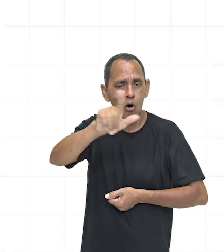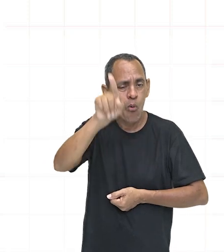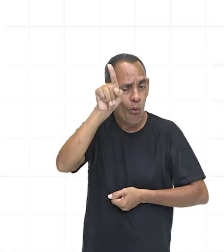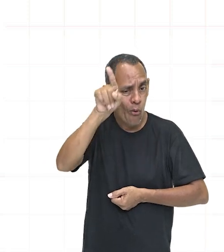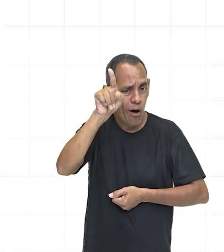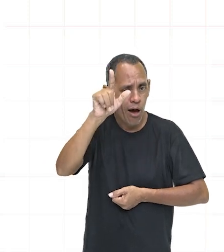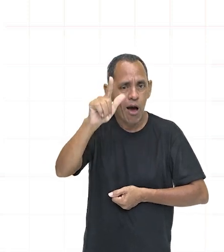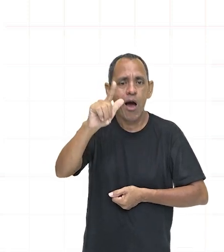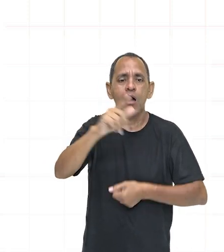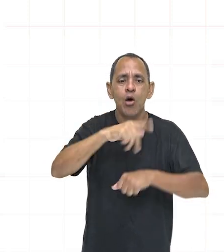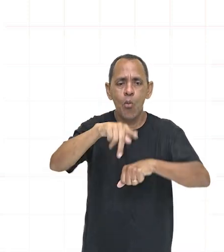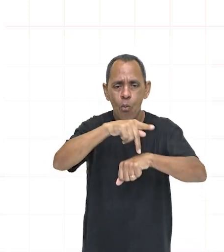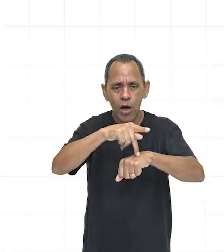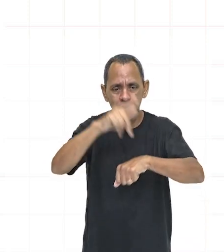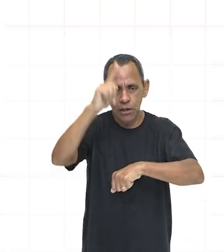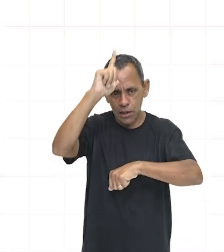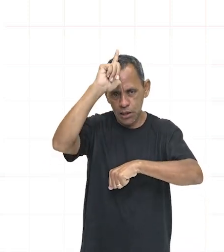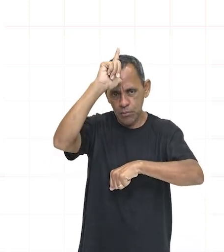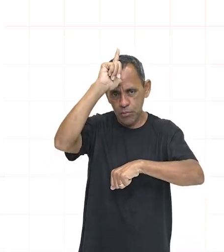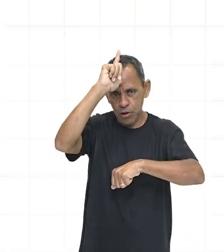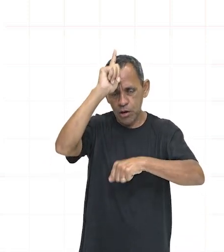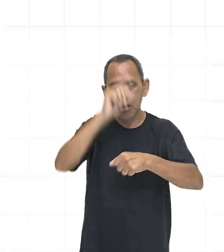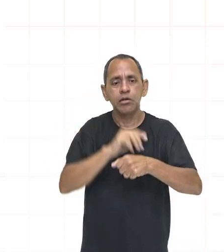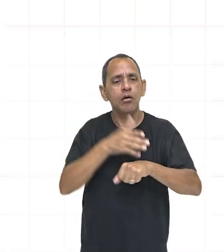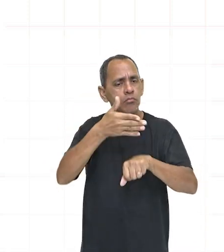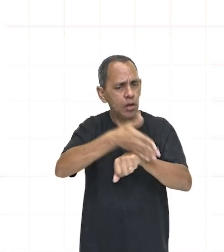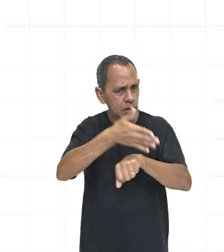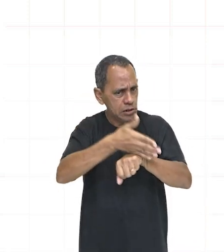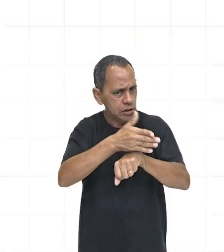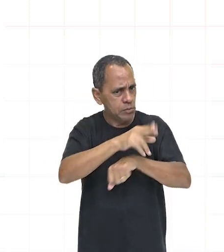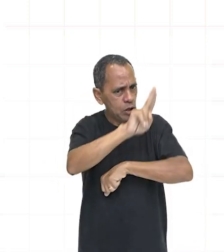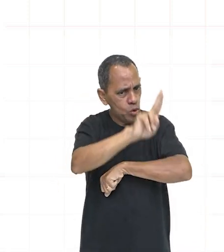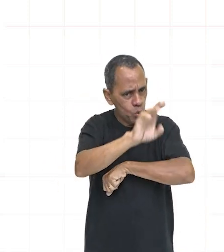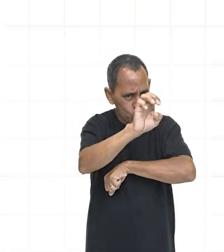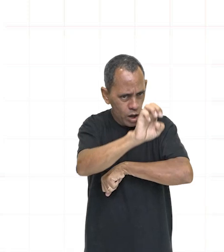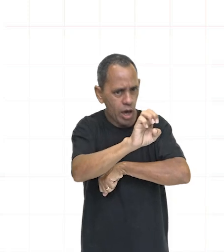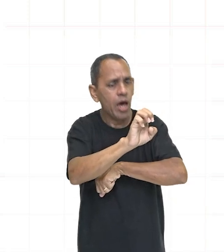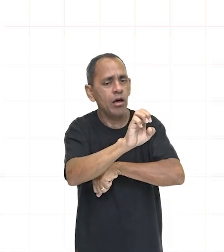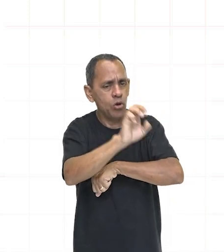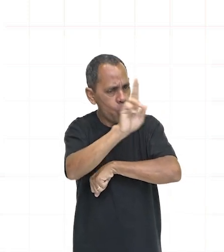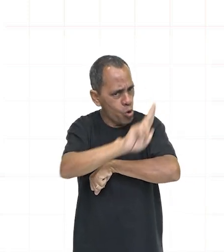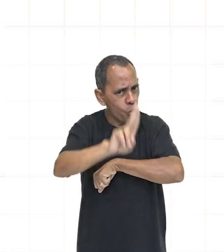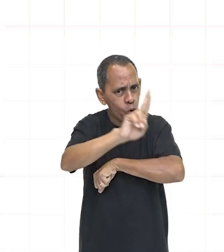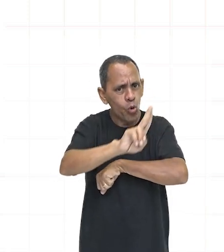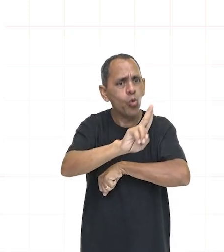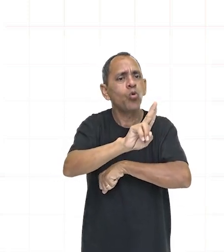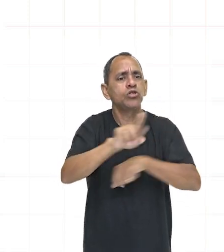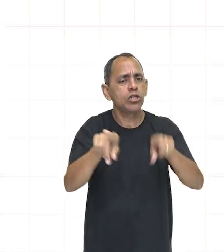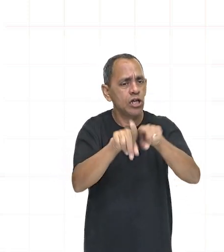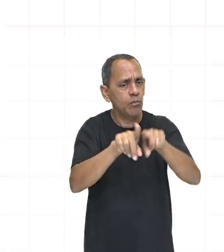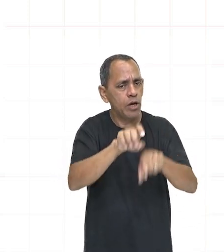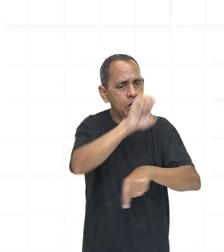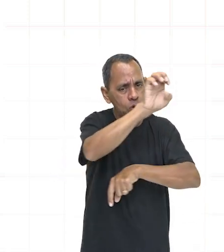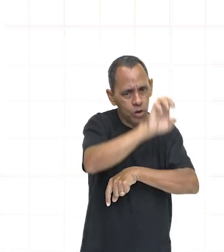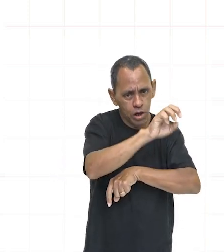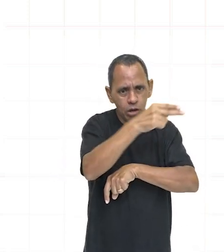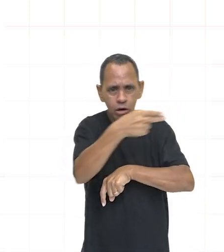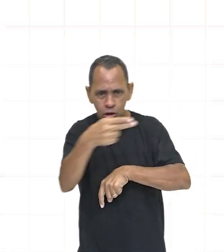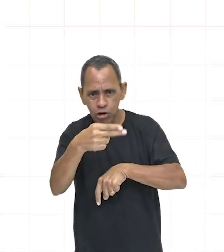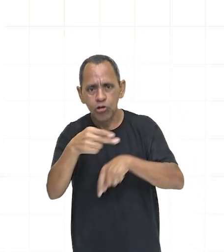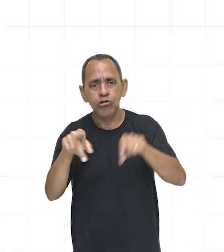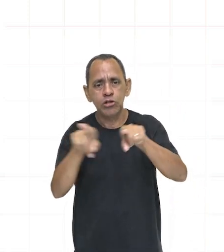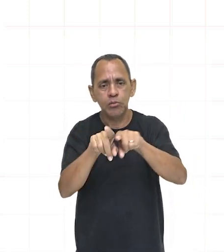que faz parte da União Europeia, é um país que utiliza o euro. Nesse período, esse dado